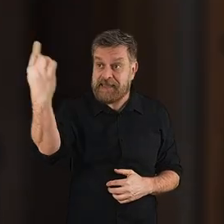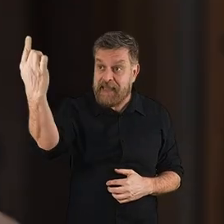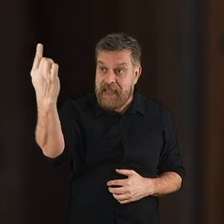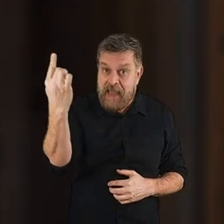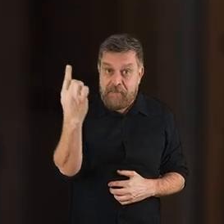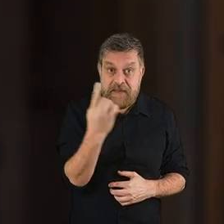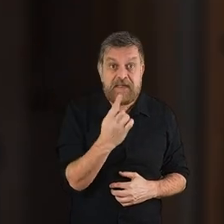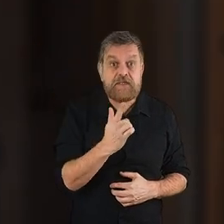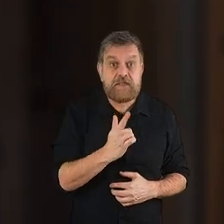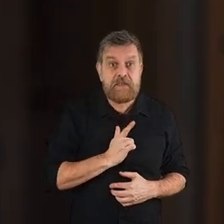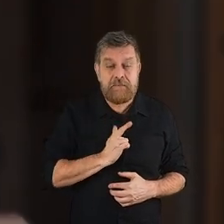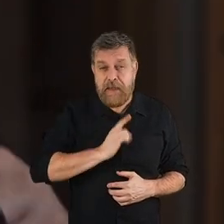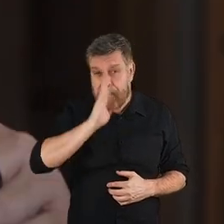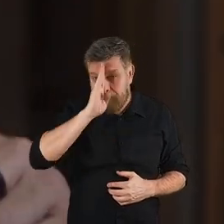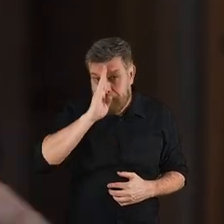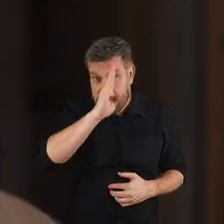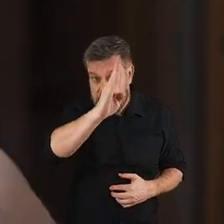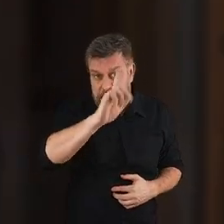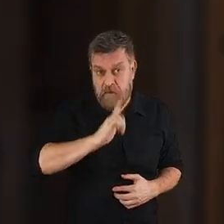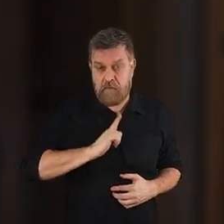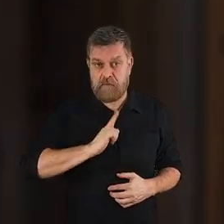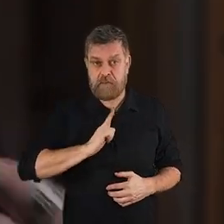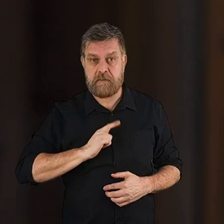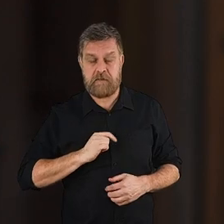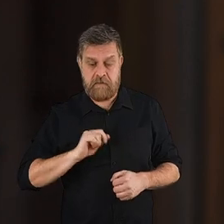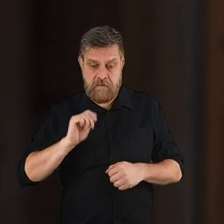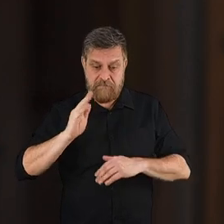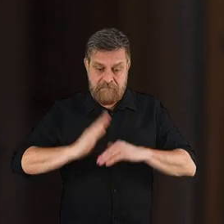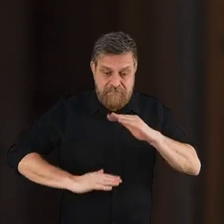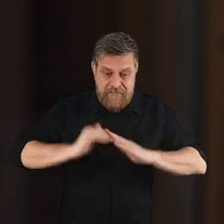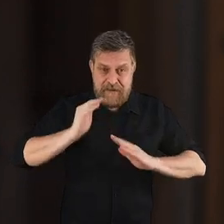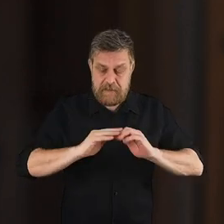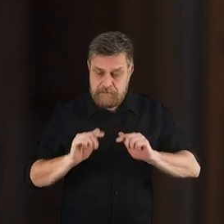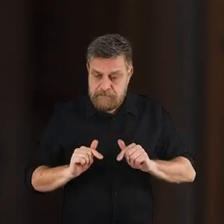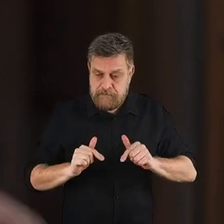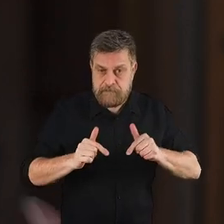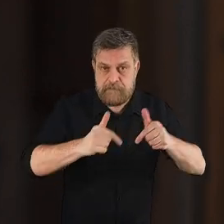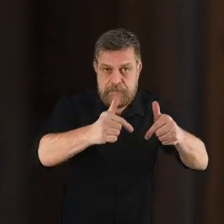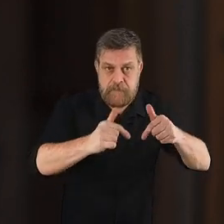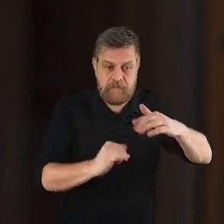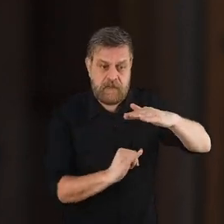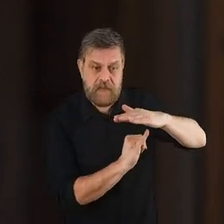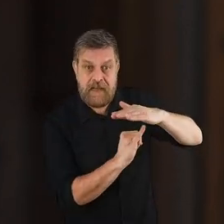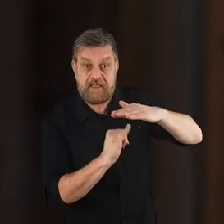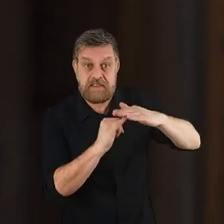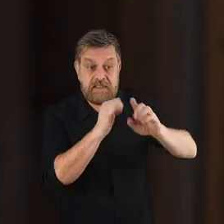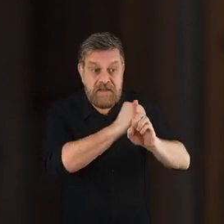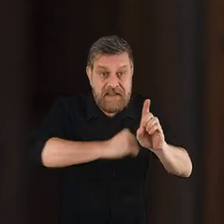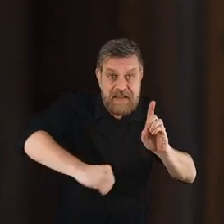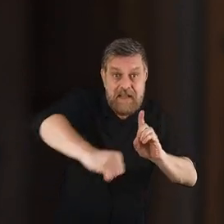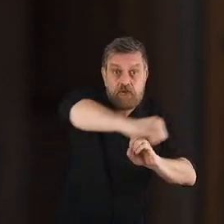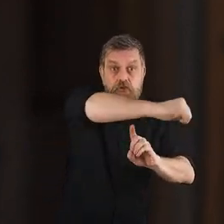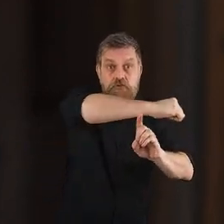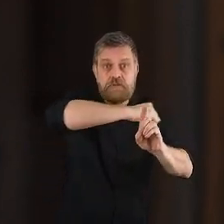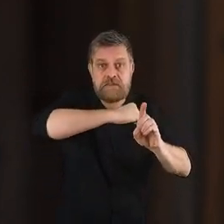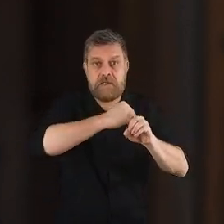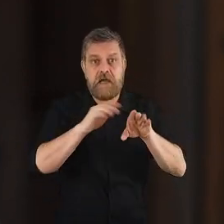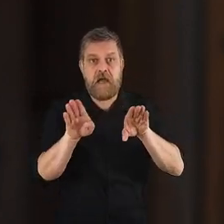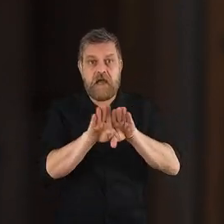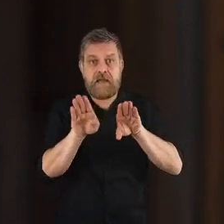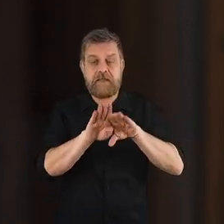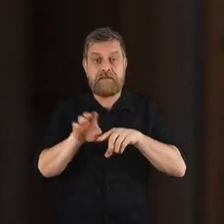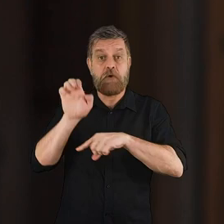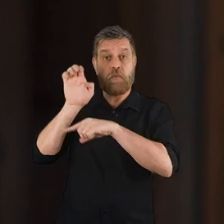migrante, mas, sobretudo, por forçar iniciativas das próprias instituições da sociedade civil e do